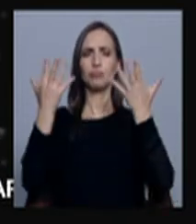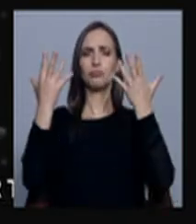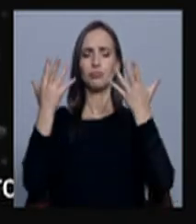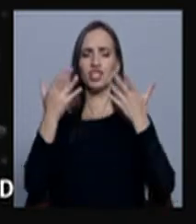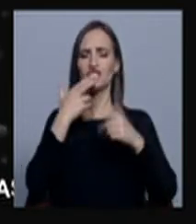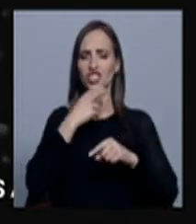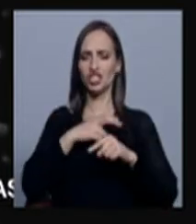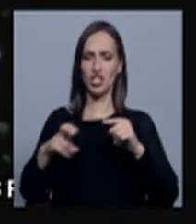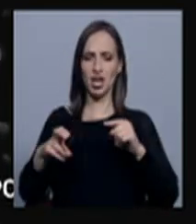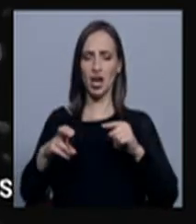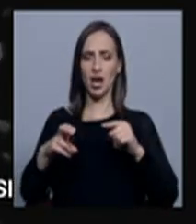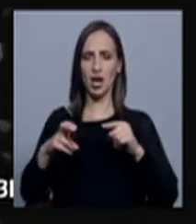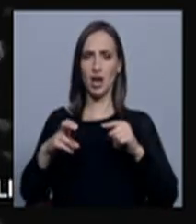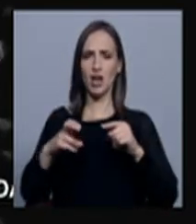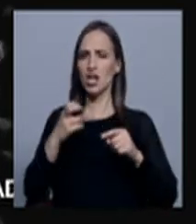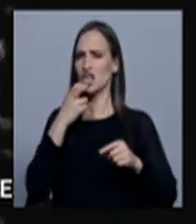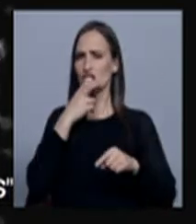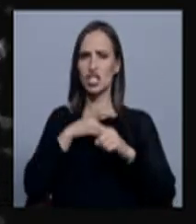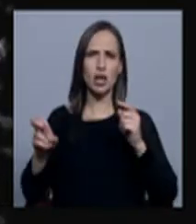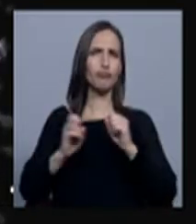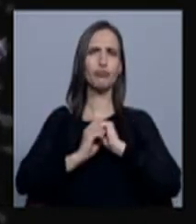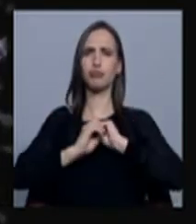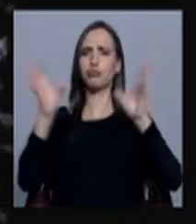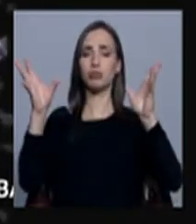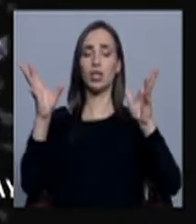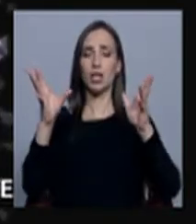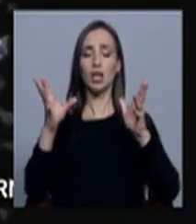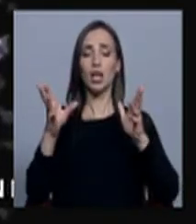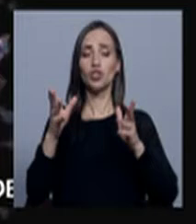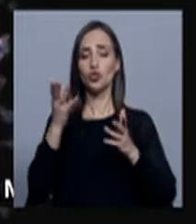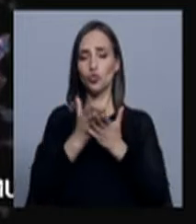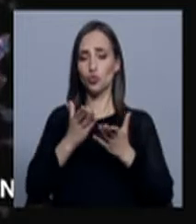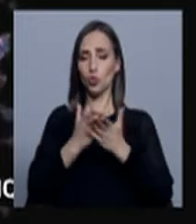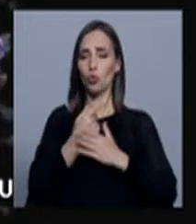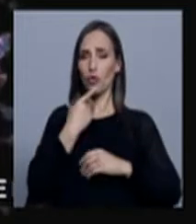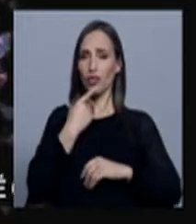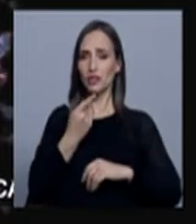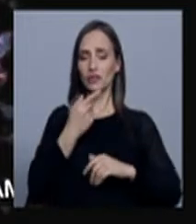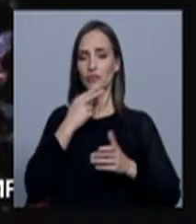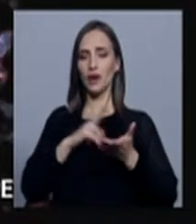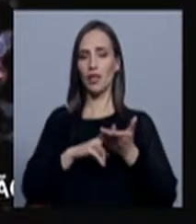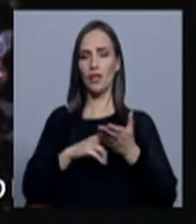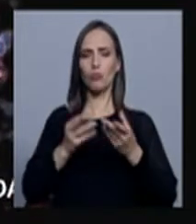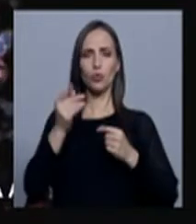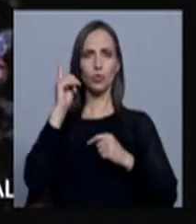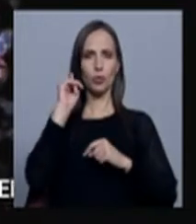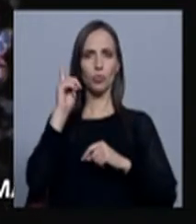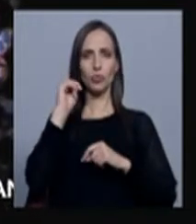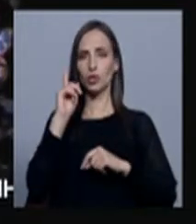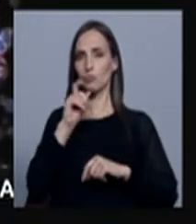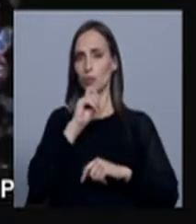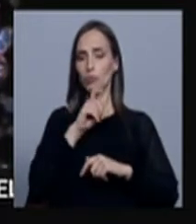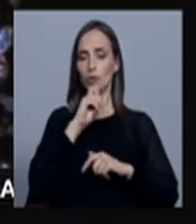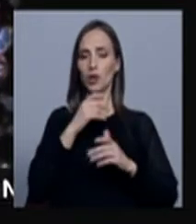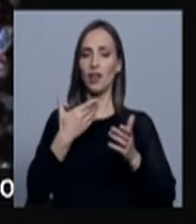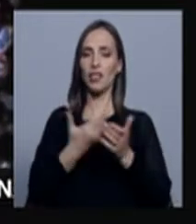energia, autênticos jatos de energia que, diz esta teoria, diz este estudo, que de facto foram fundamentais para quebrar a